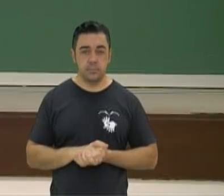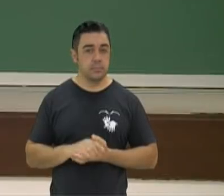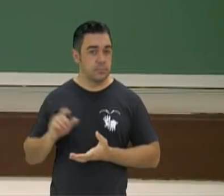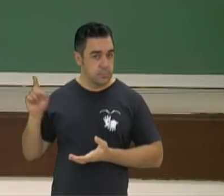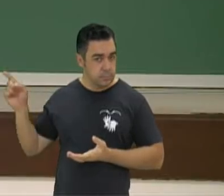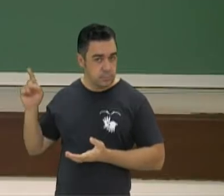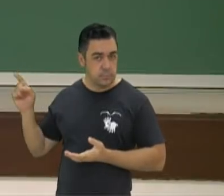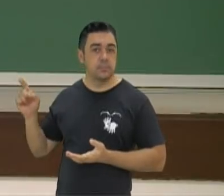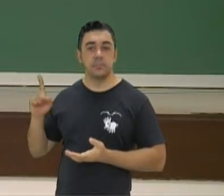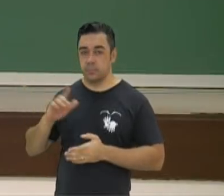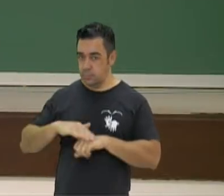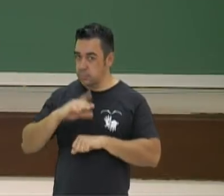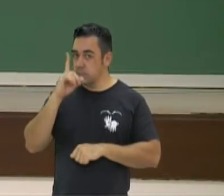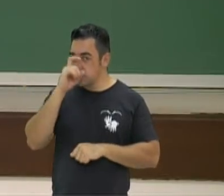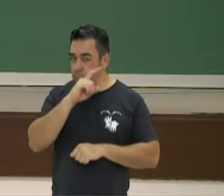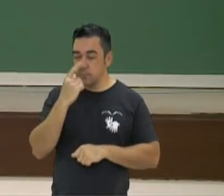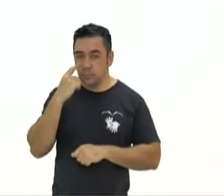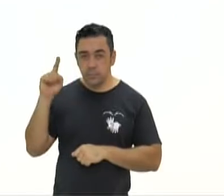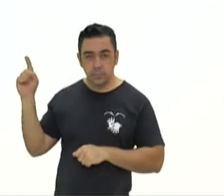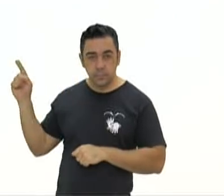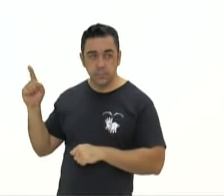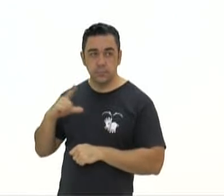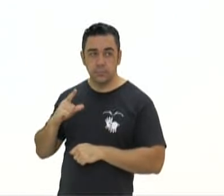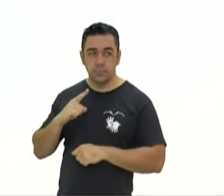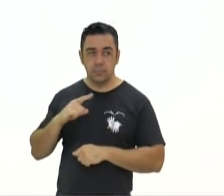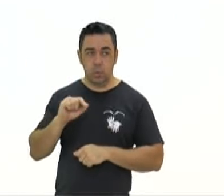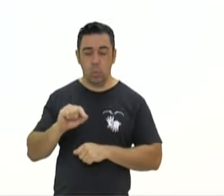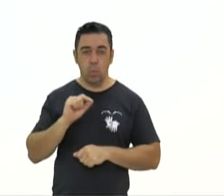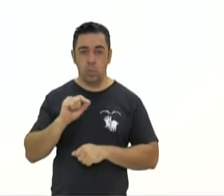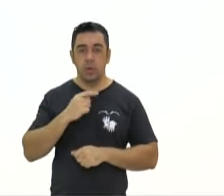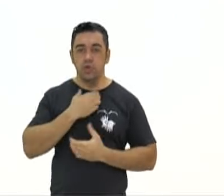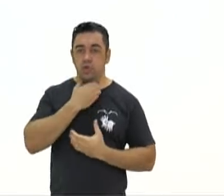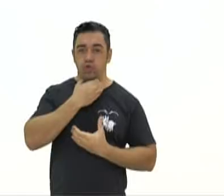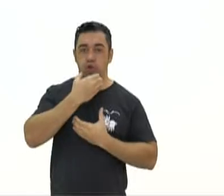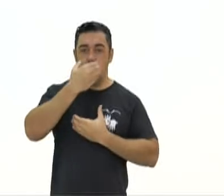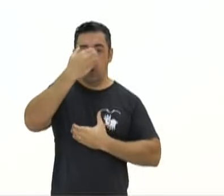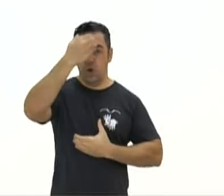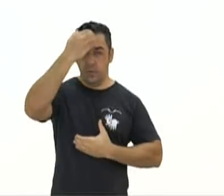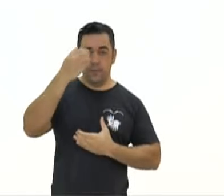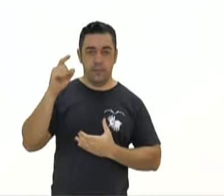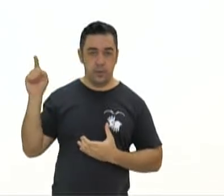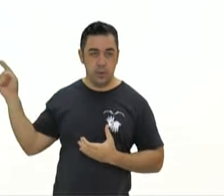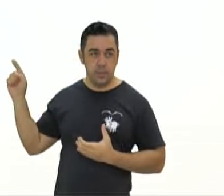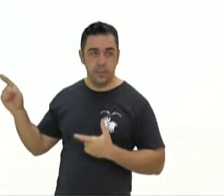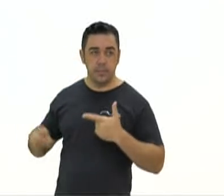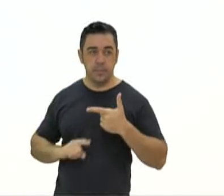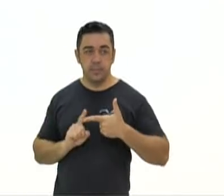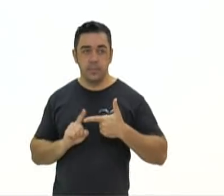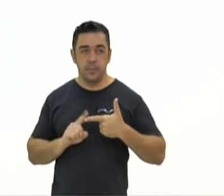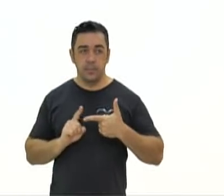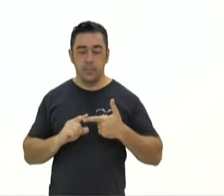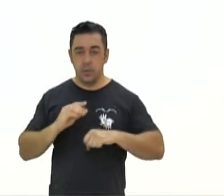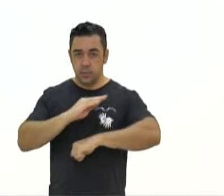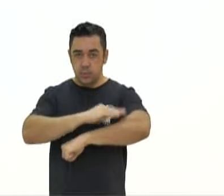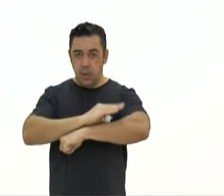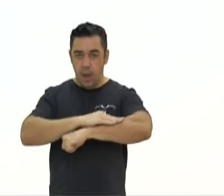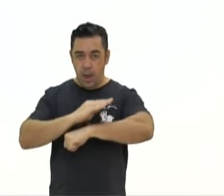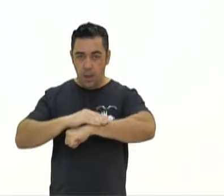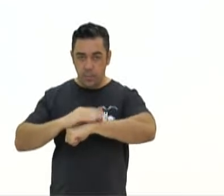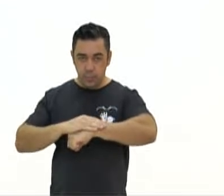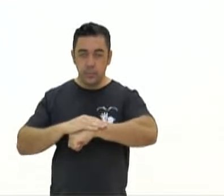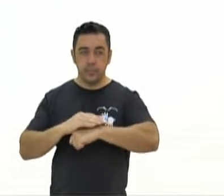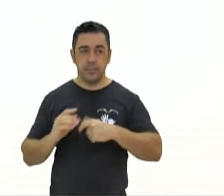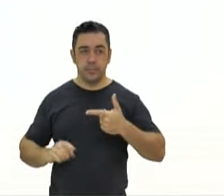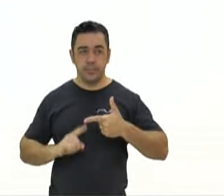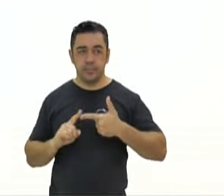Essa estava um pouco mais difícil, né? Talvez. Aqui uma girafa, olha só, bem, um animal grande camuflado. Um sapo no tronco da